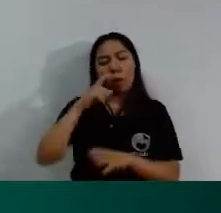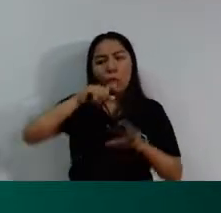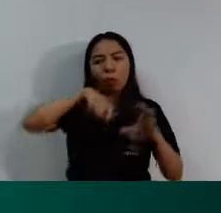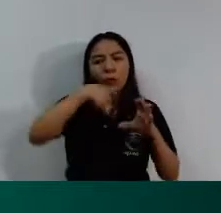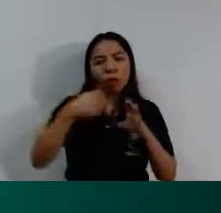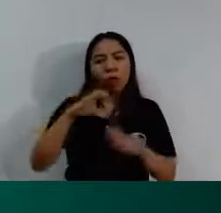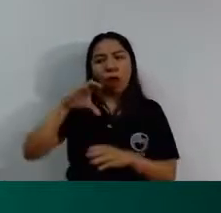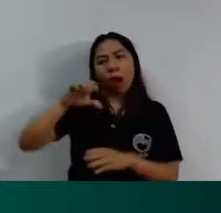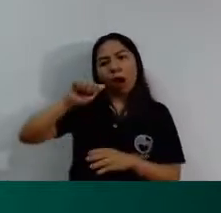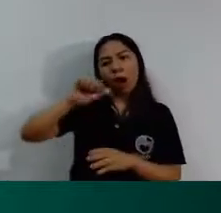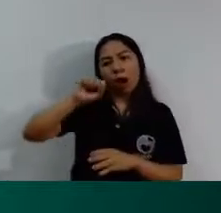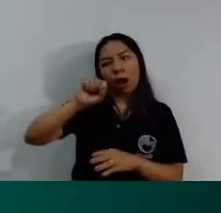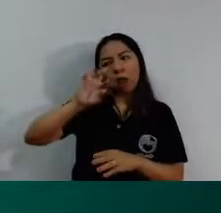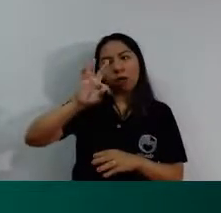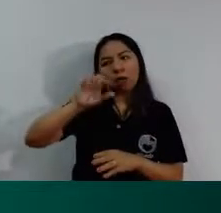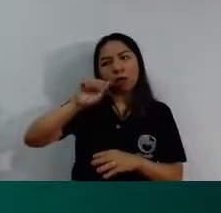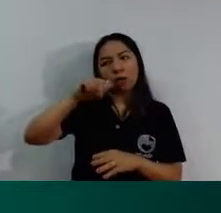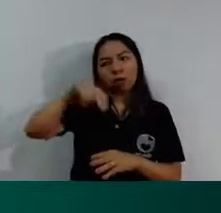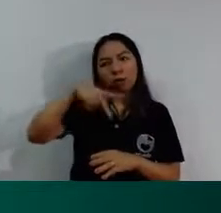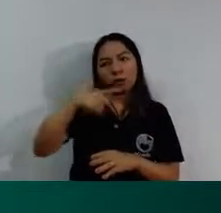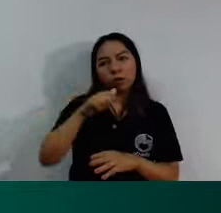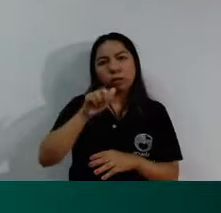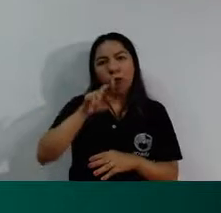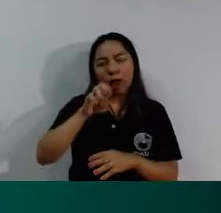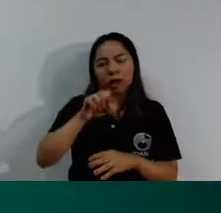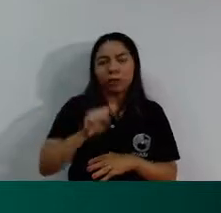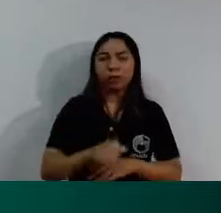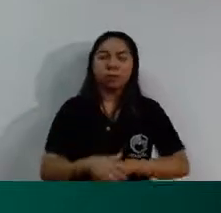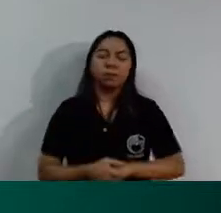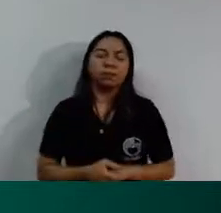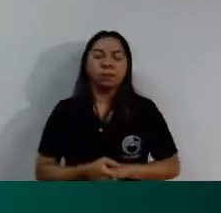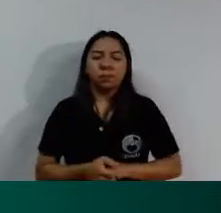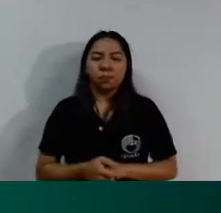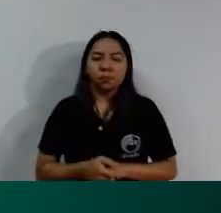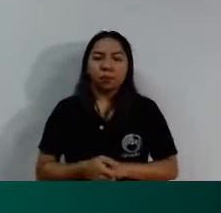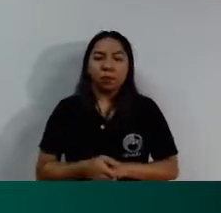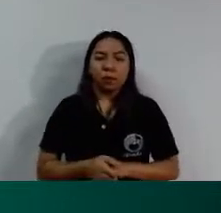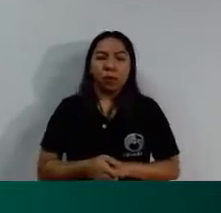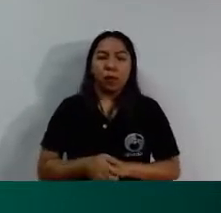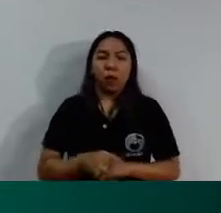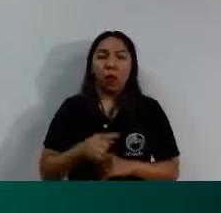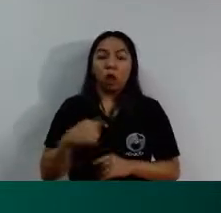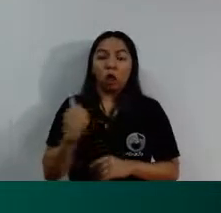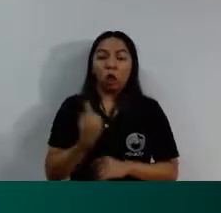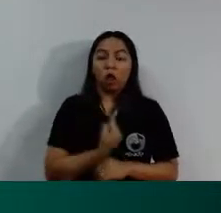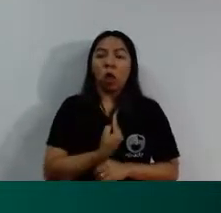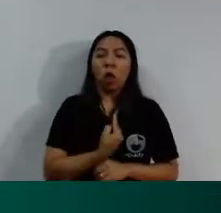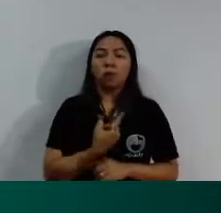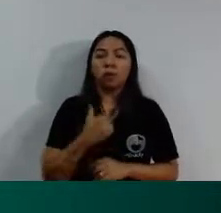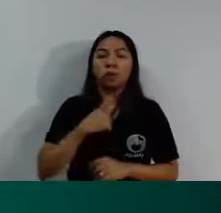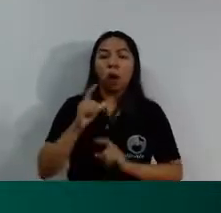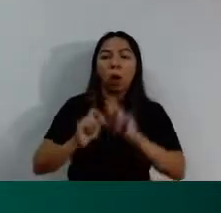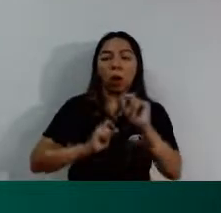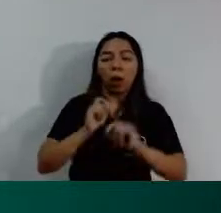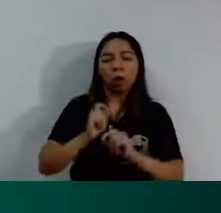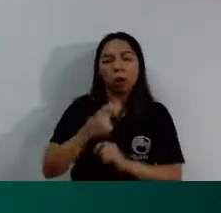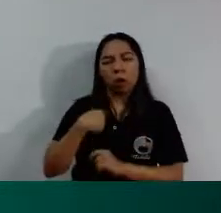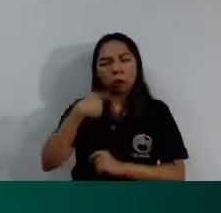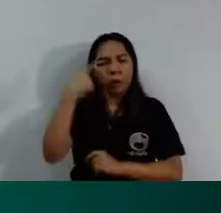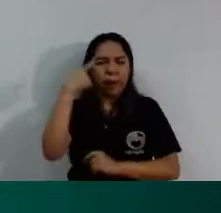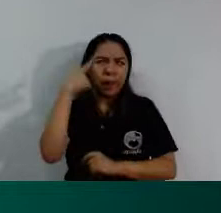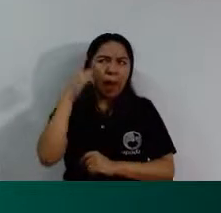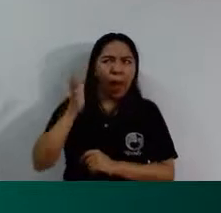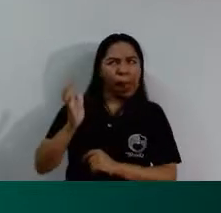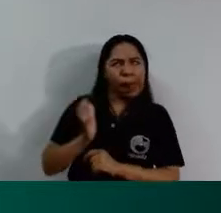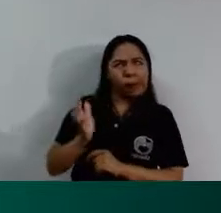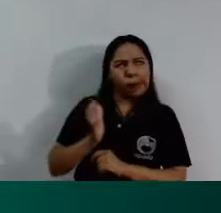milionário você se conhece o castanhado conhece né E aí a expressão de Rita que a gente tem o Silvio Santos né não